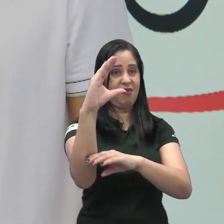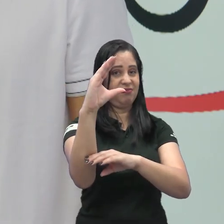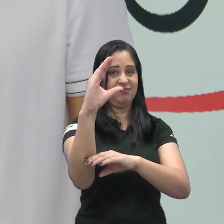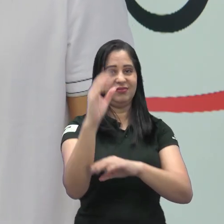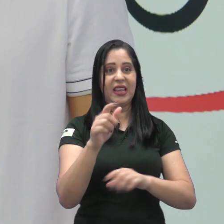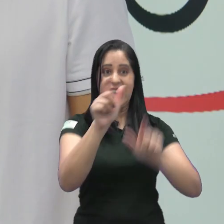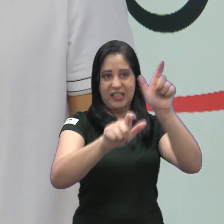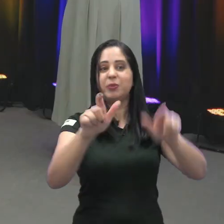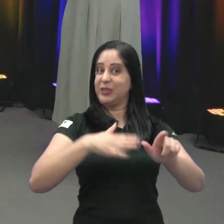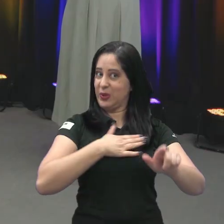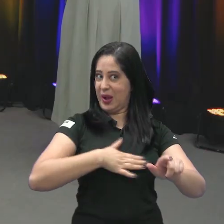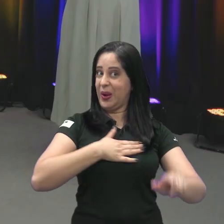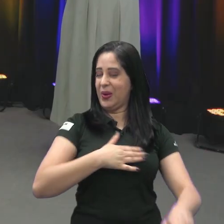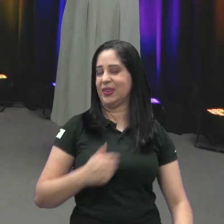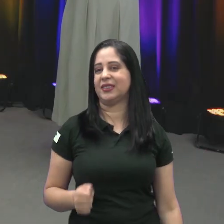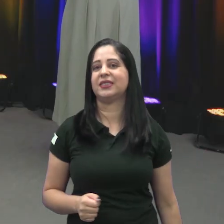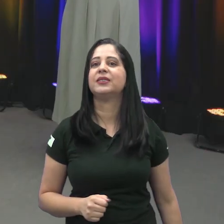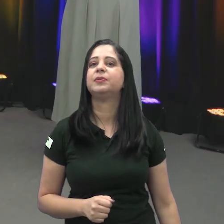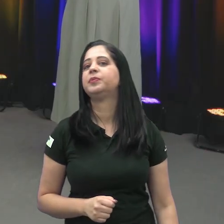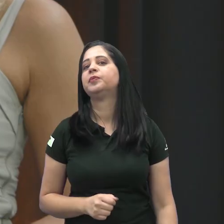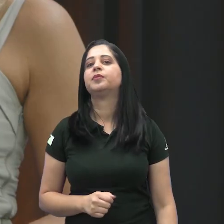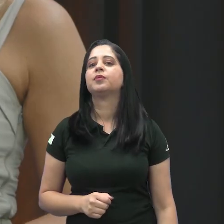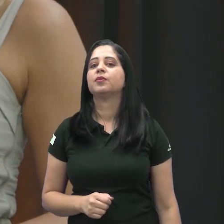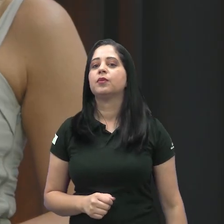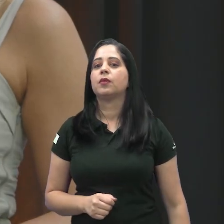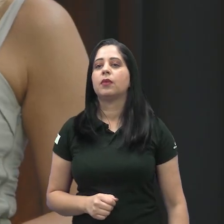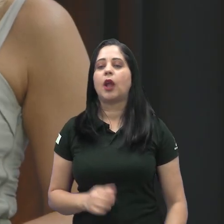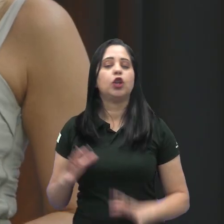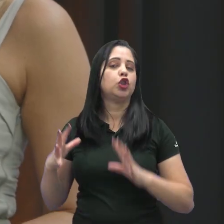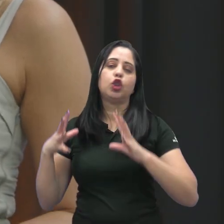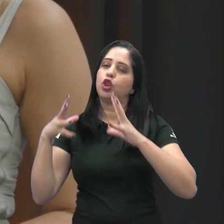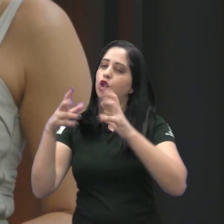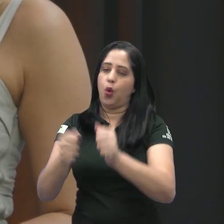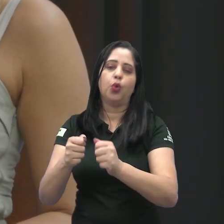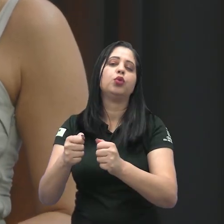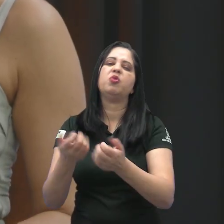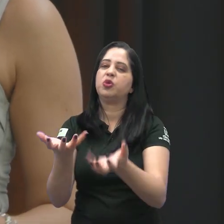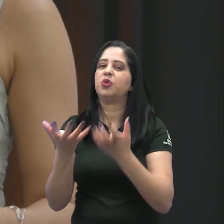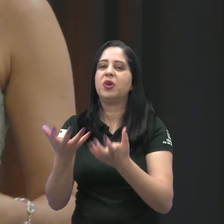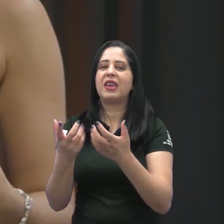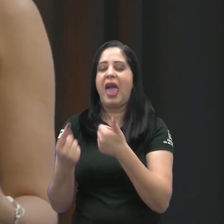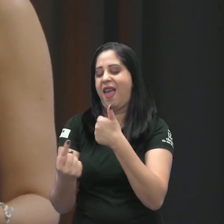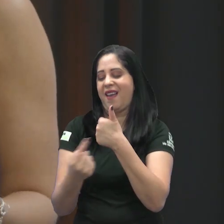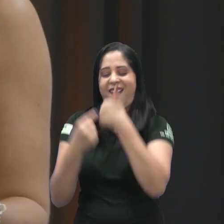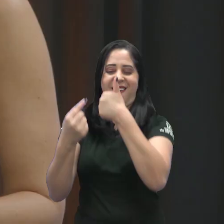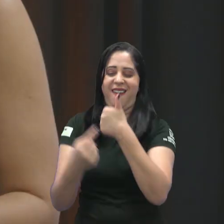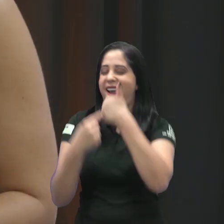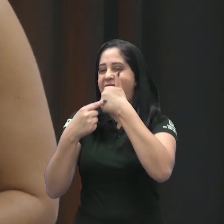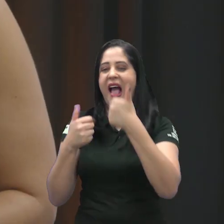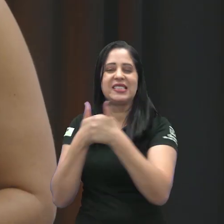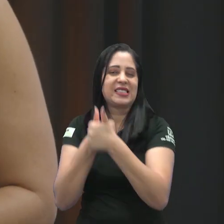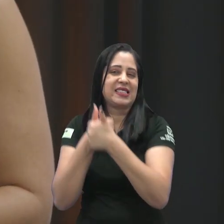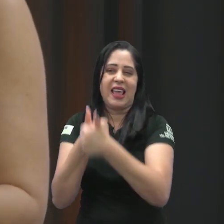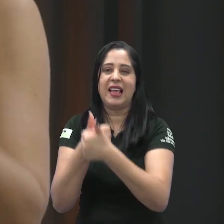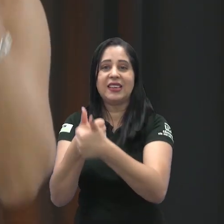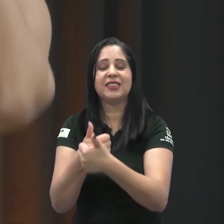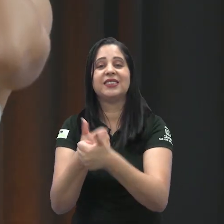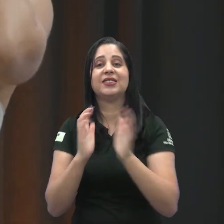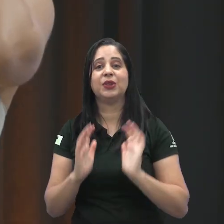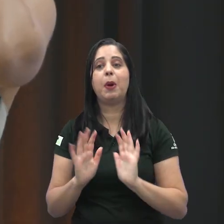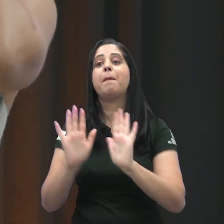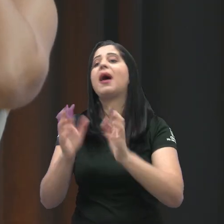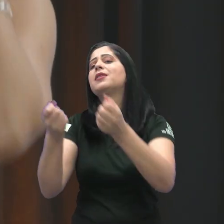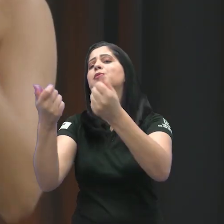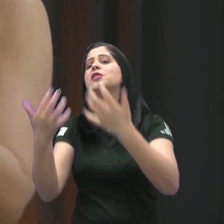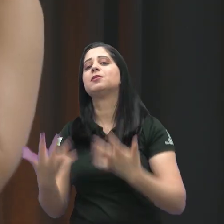as pessoas adoram. Muito bom. Luiz, todo mundo quer ganhar seguidor, né? Todo mundo fala, ai, como que ganha seguidor? Como que ganha seguidor?